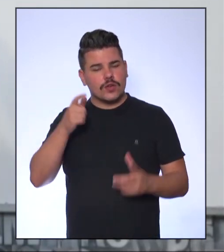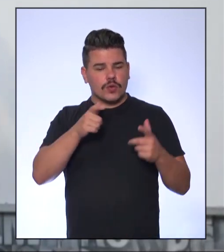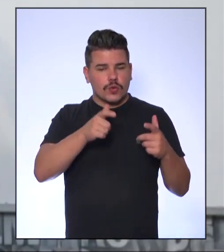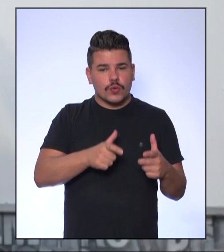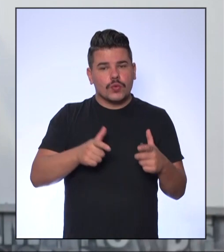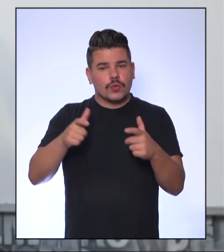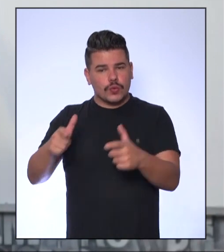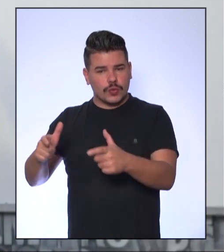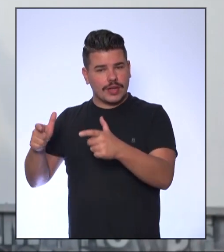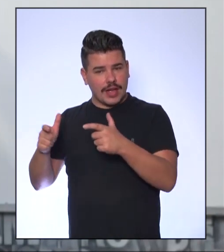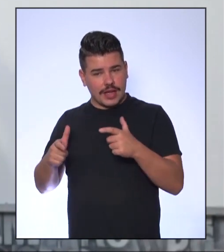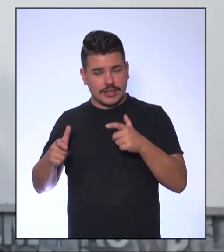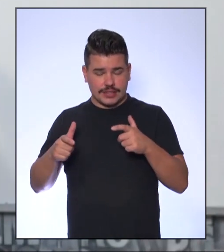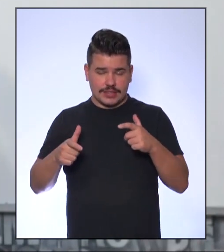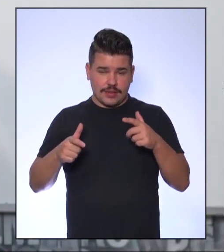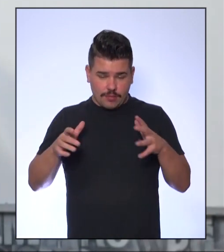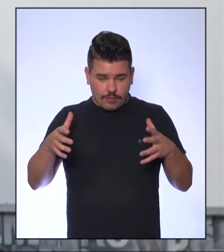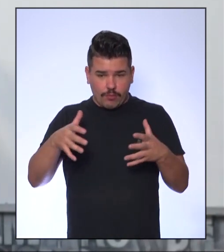nacionais